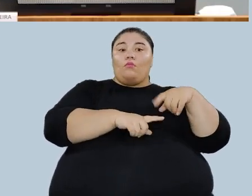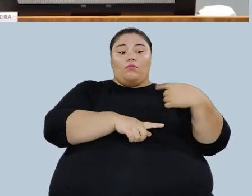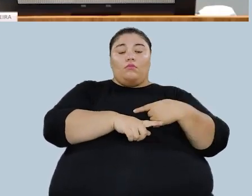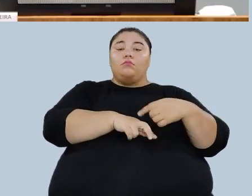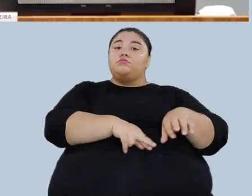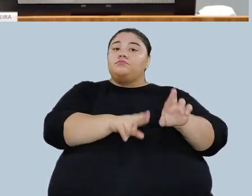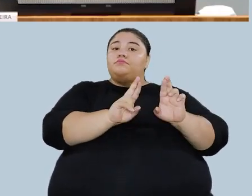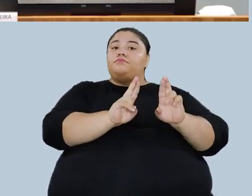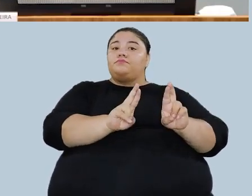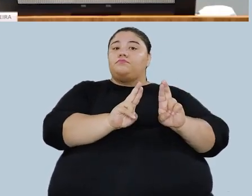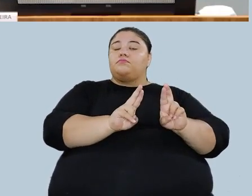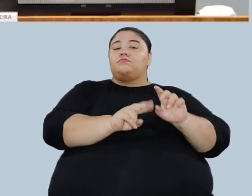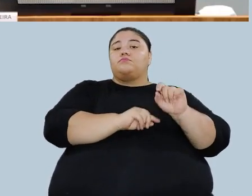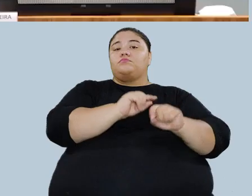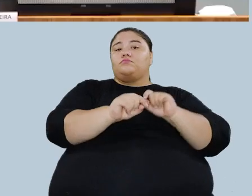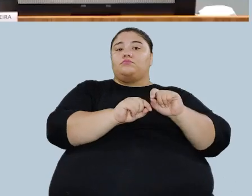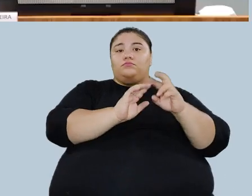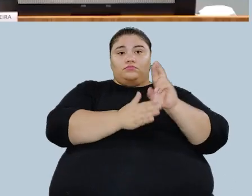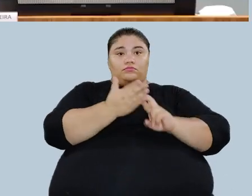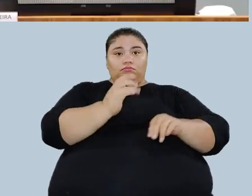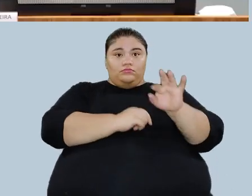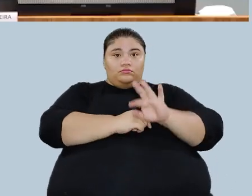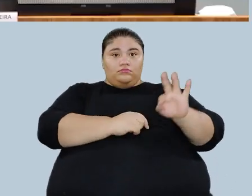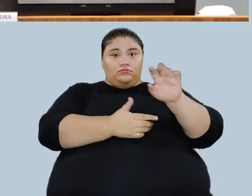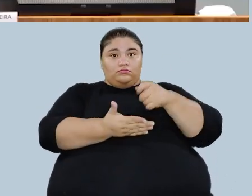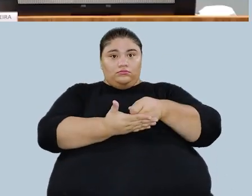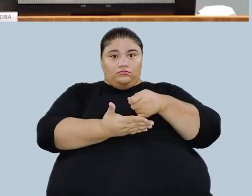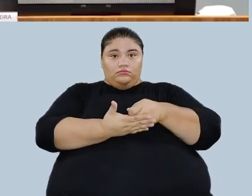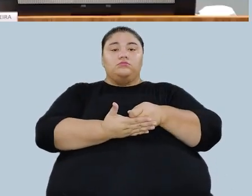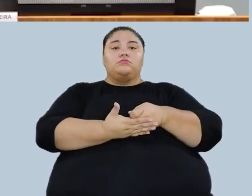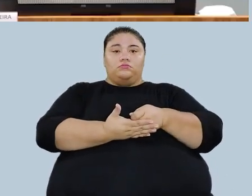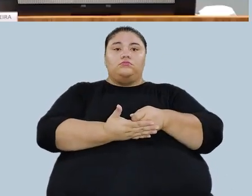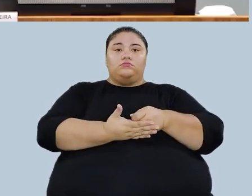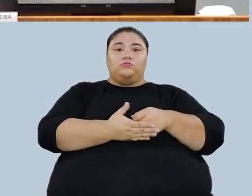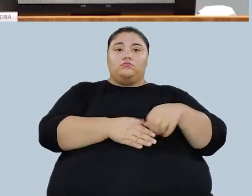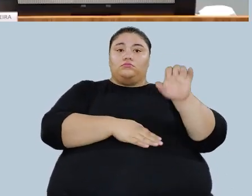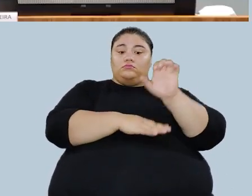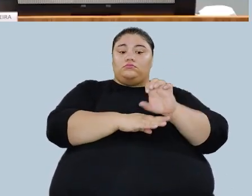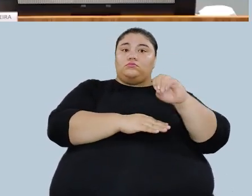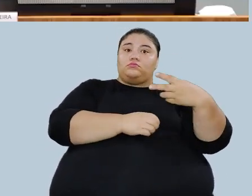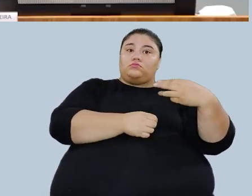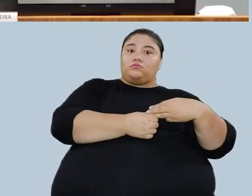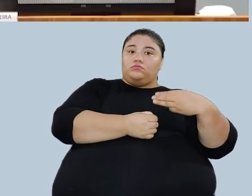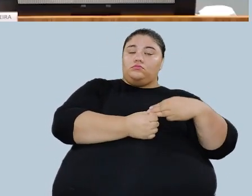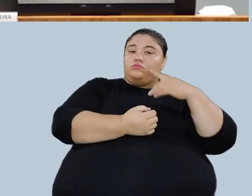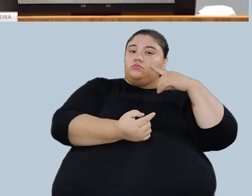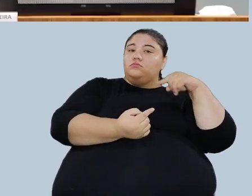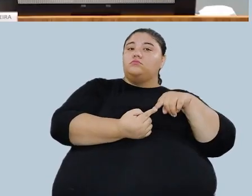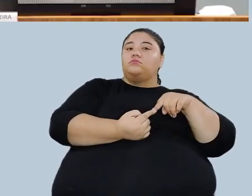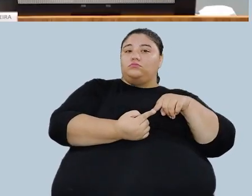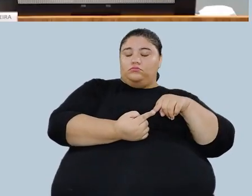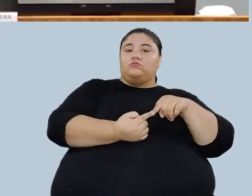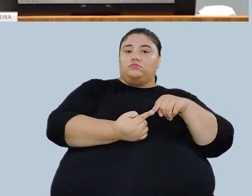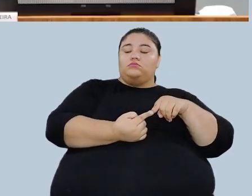é que a Receita Federal exija do Estado ou do município de destino